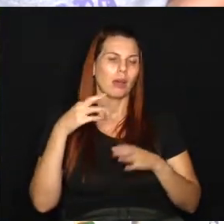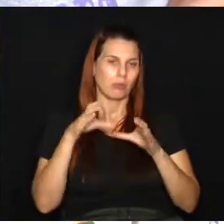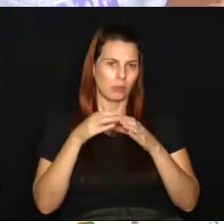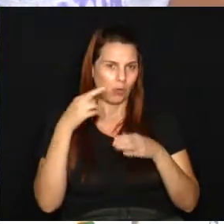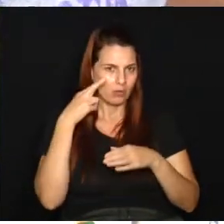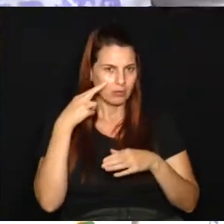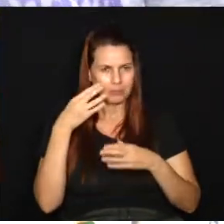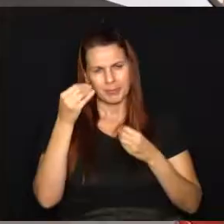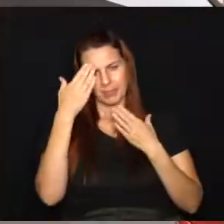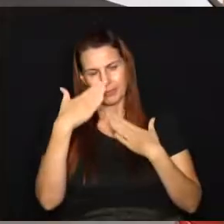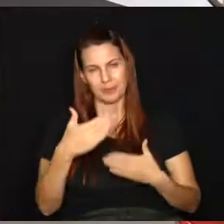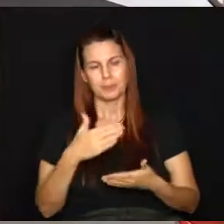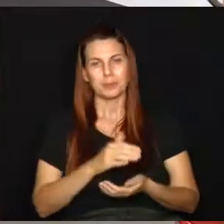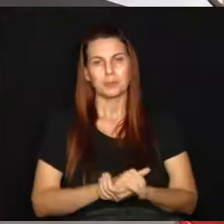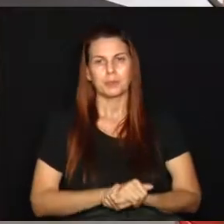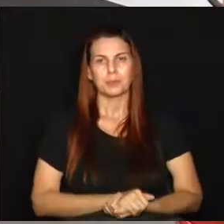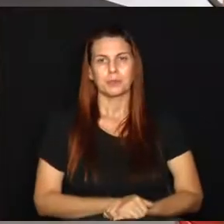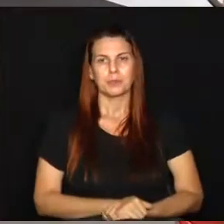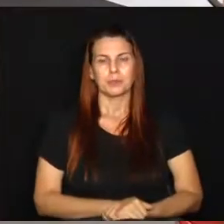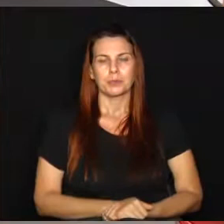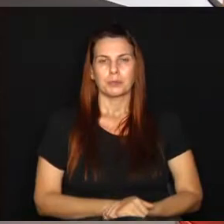obrigada.